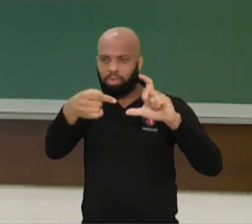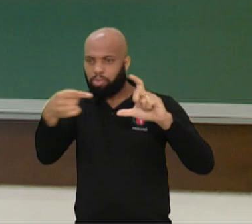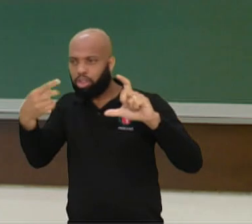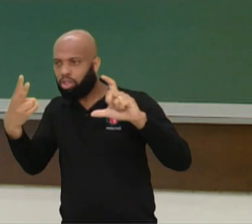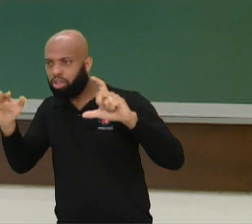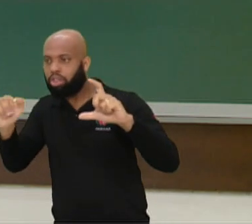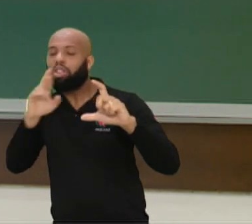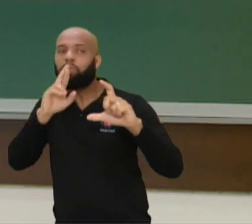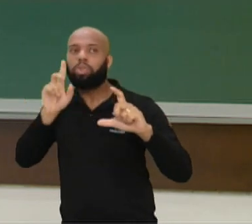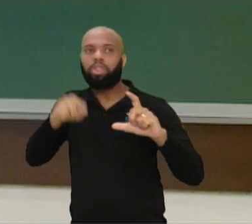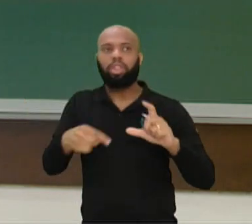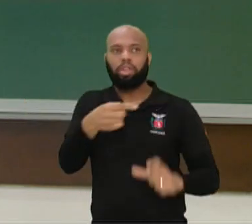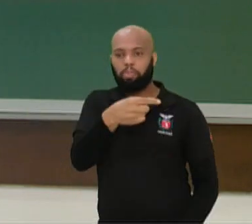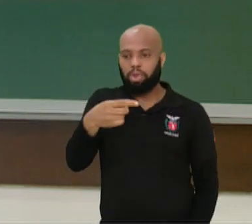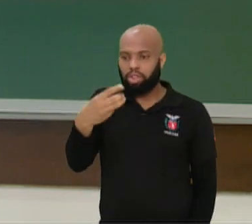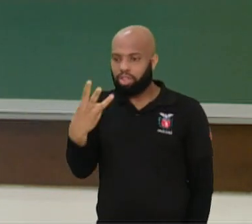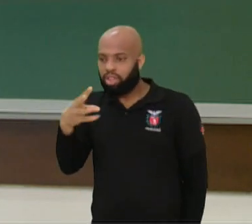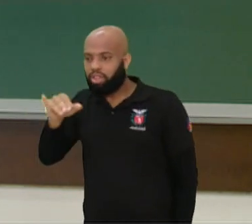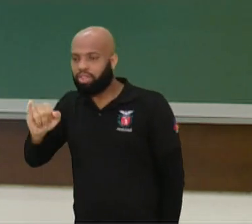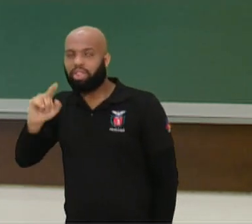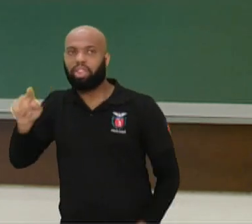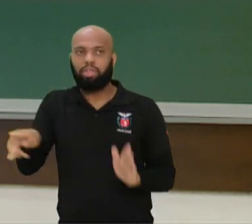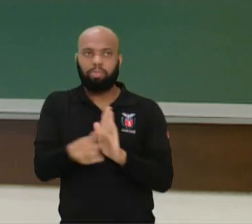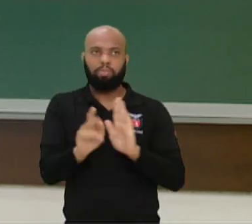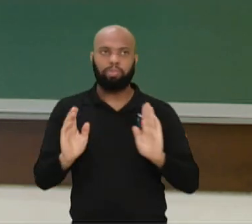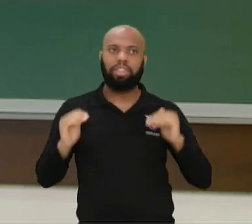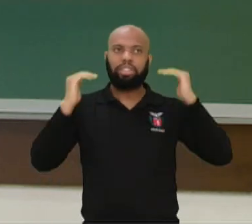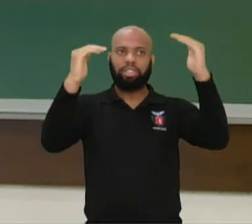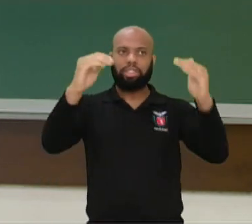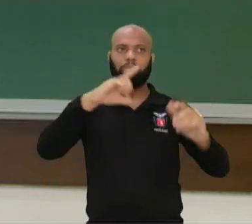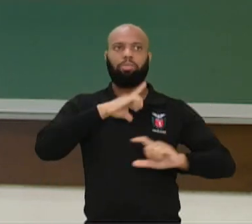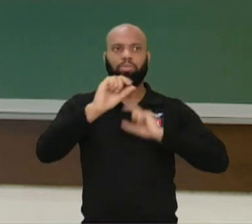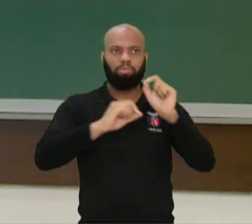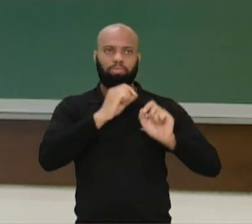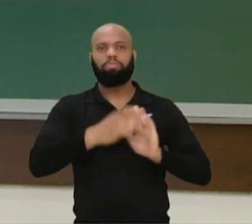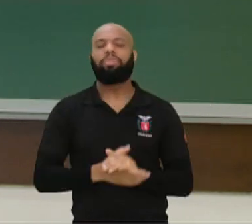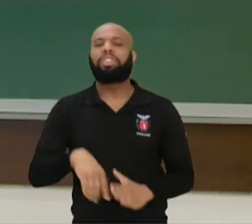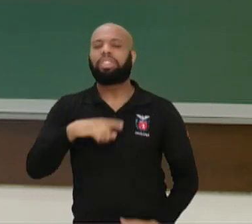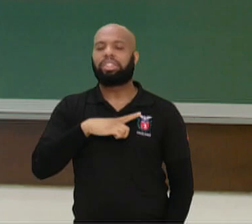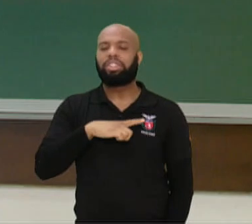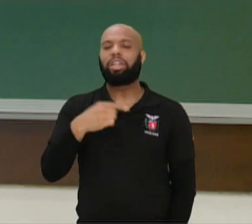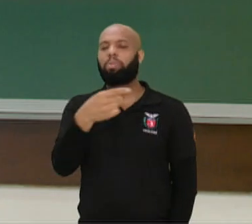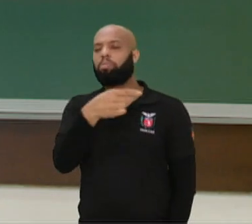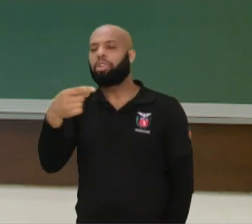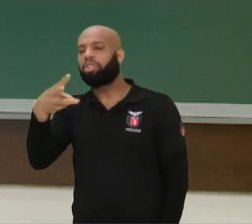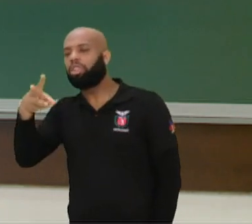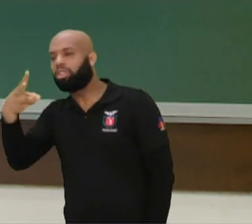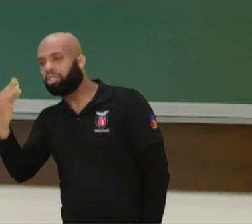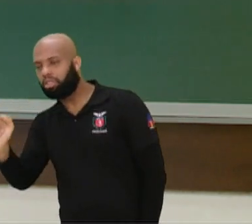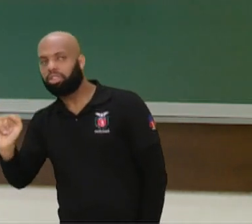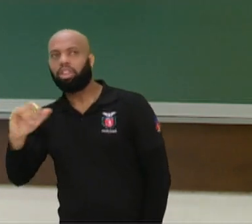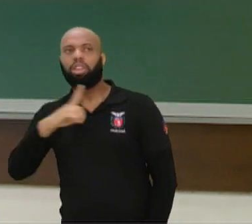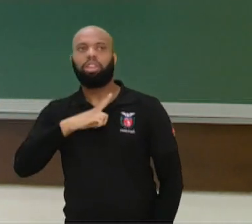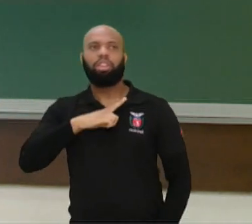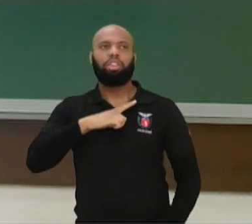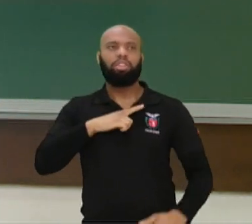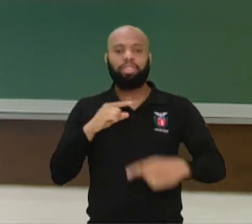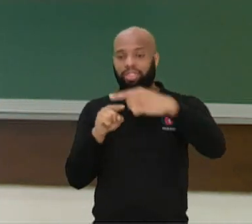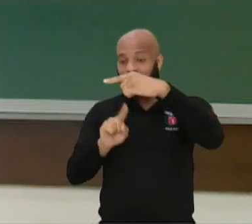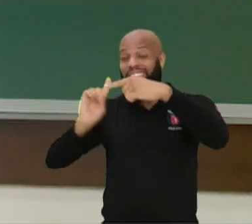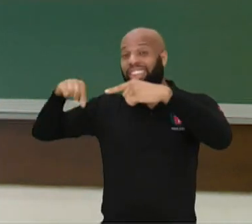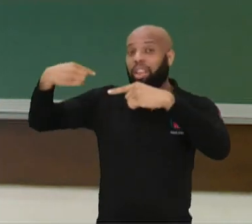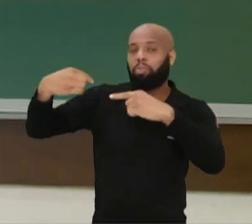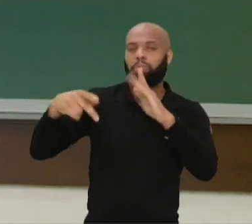3i. Então, esse é o meu numerador. Menos 3, menos 3i, que eu vou dividir por quem?